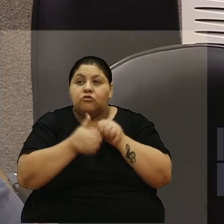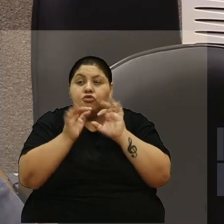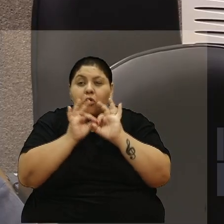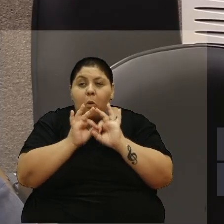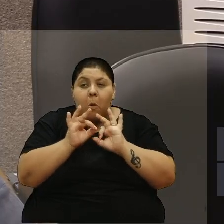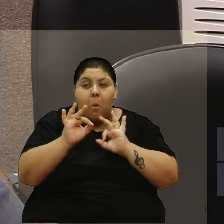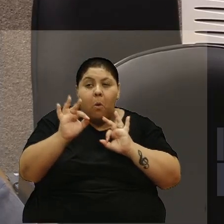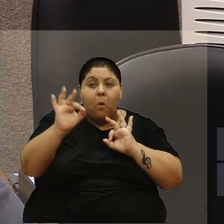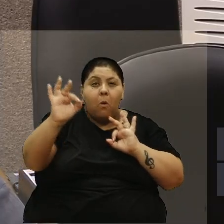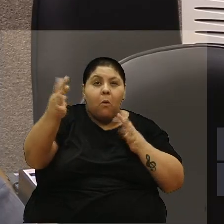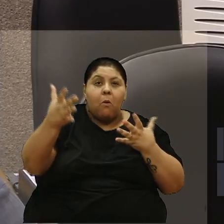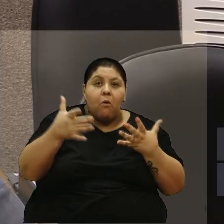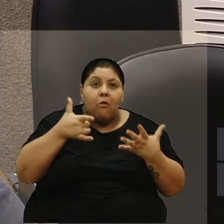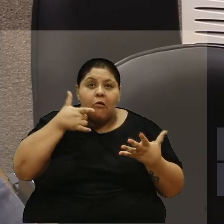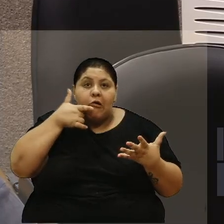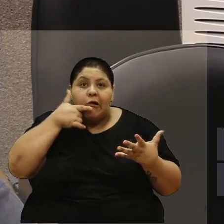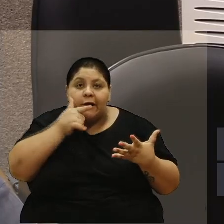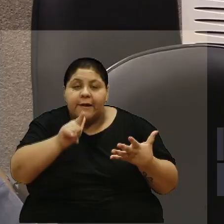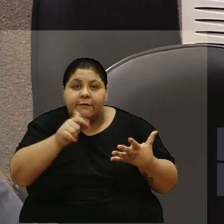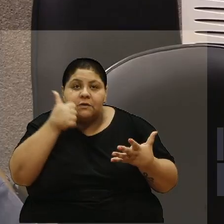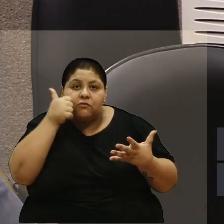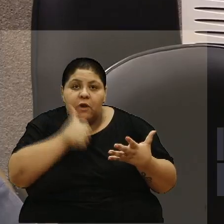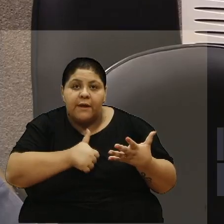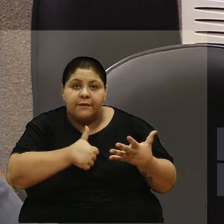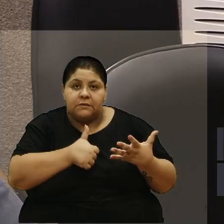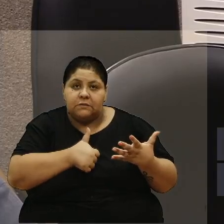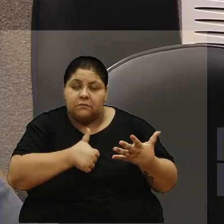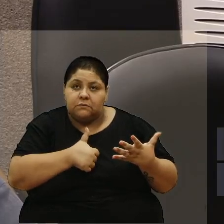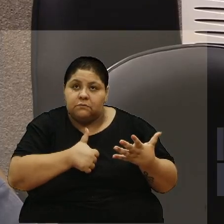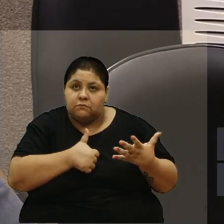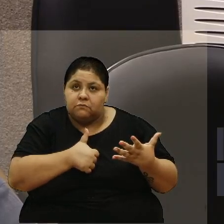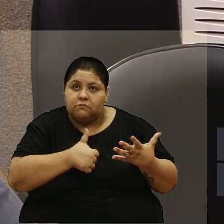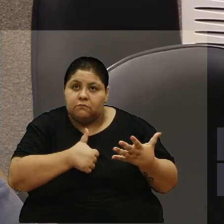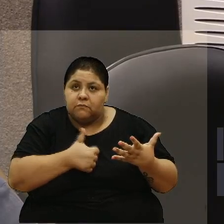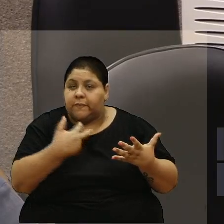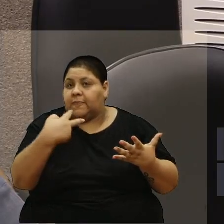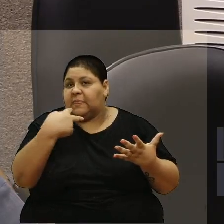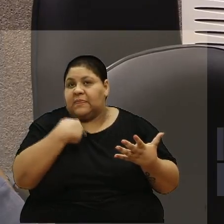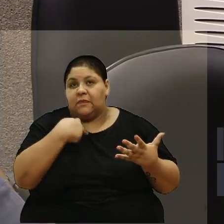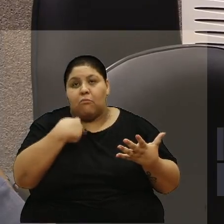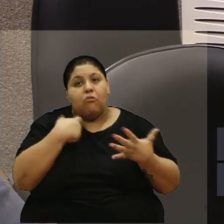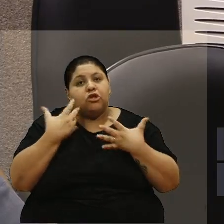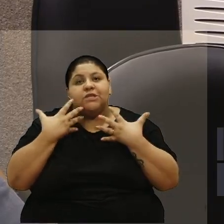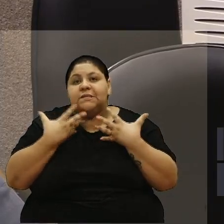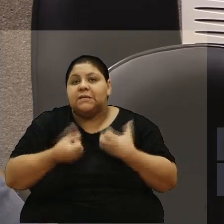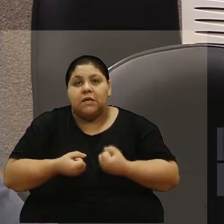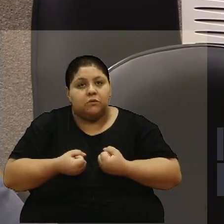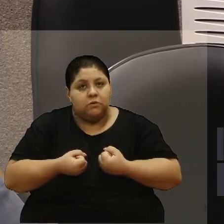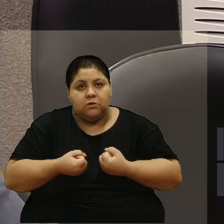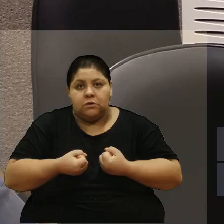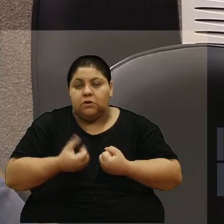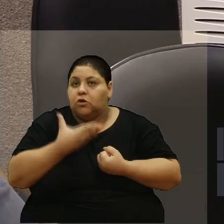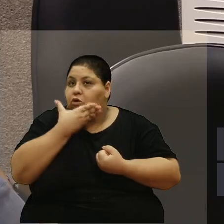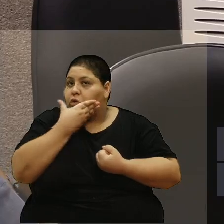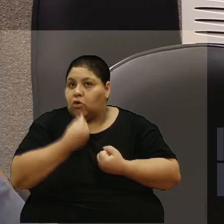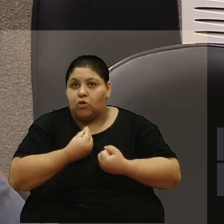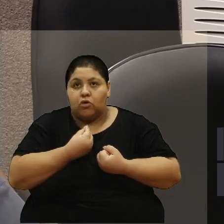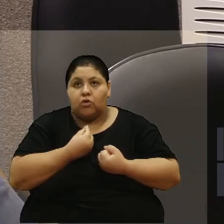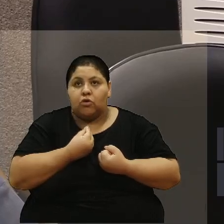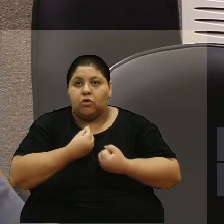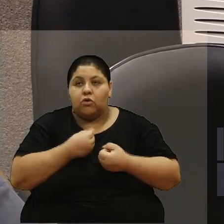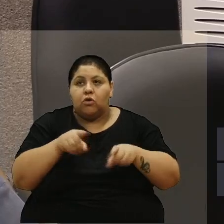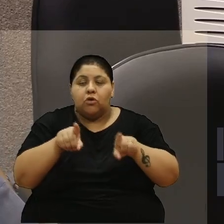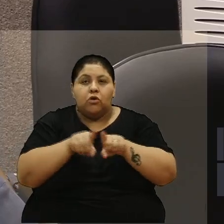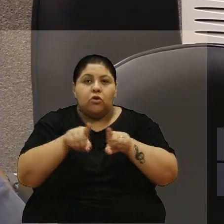longe, ganham das mulheres. E não pode ser aceito que homens que tomem